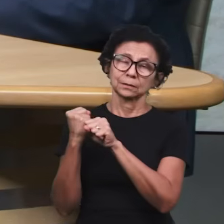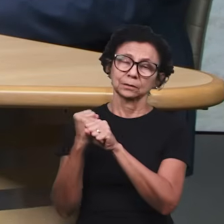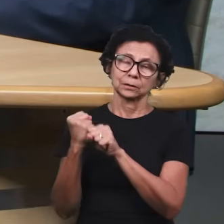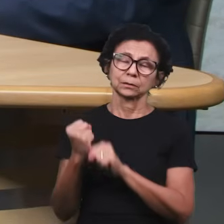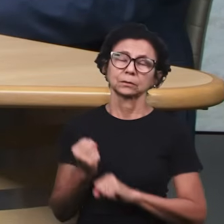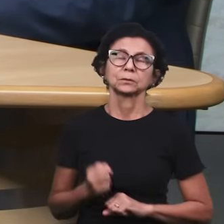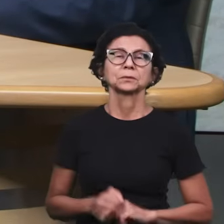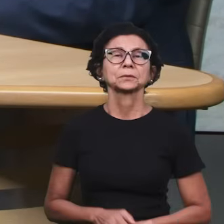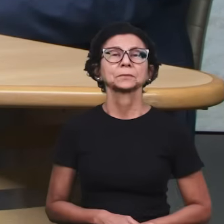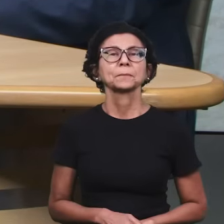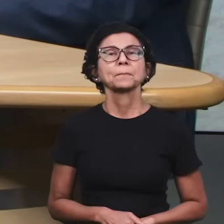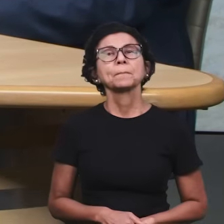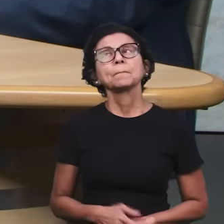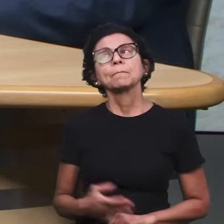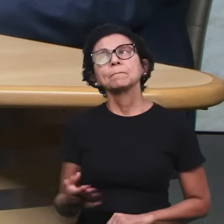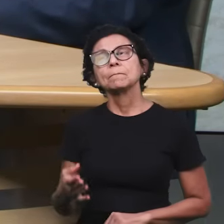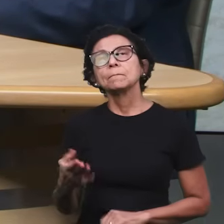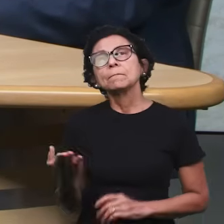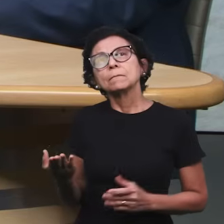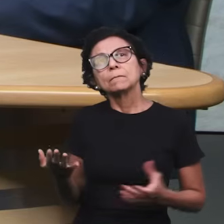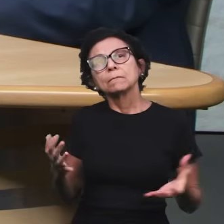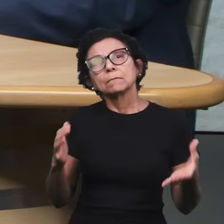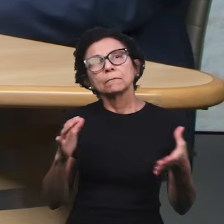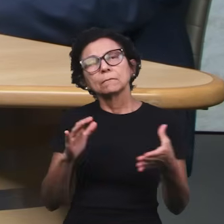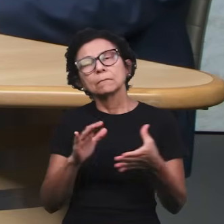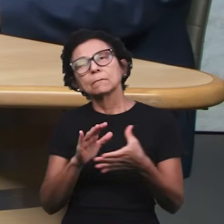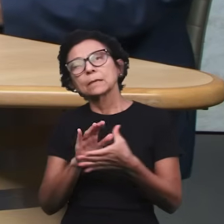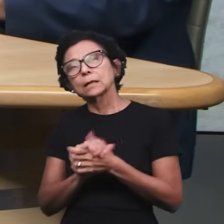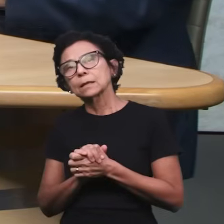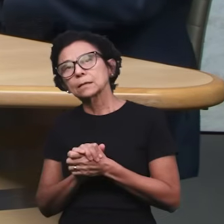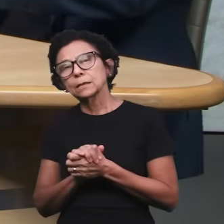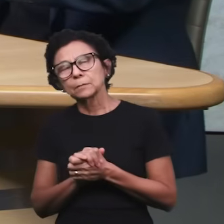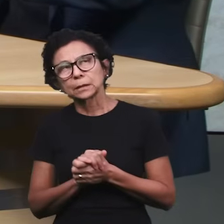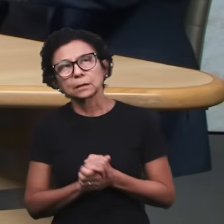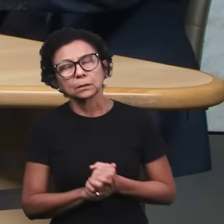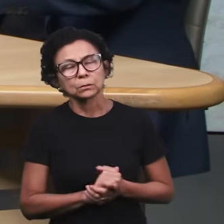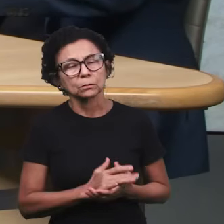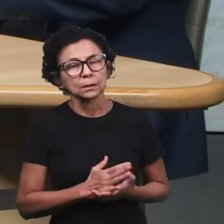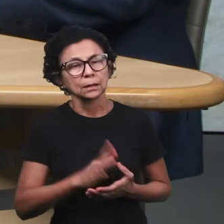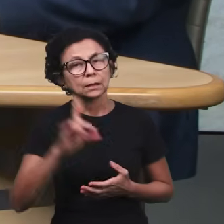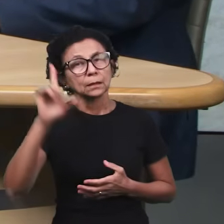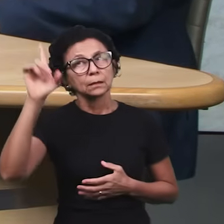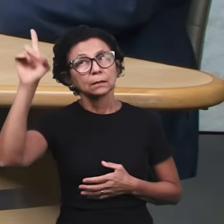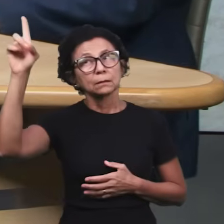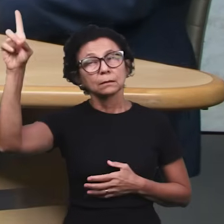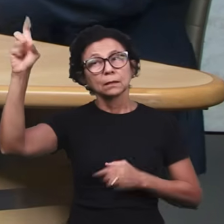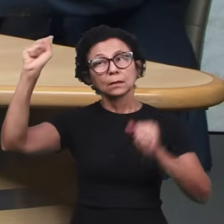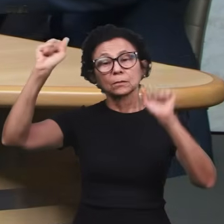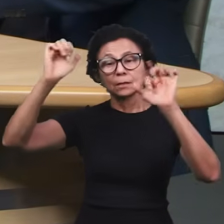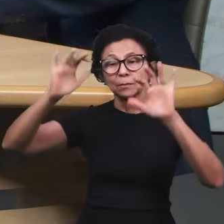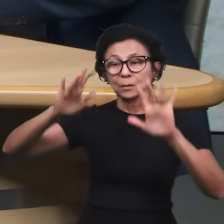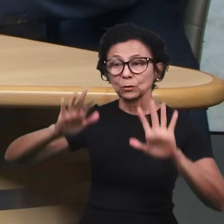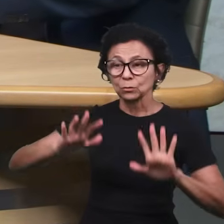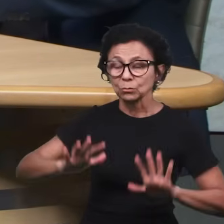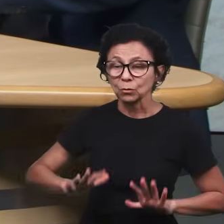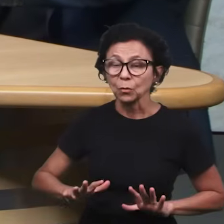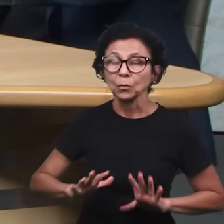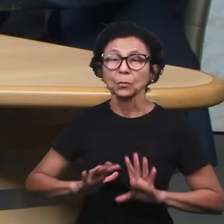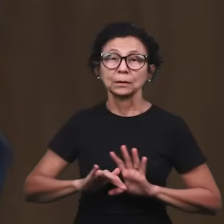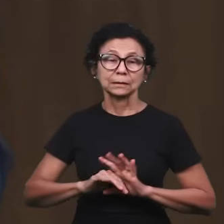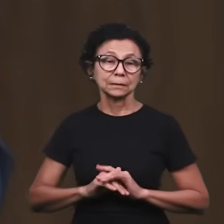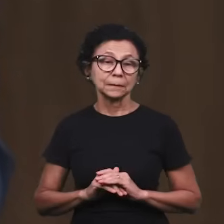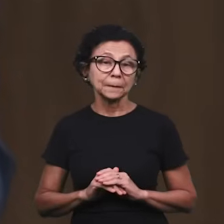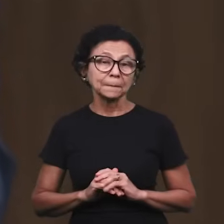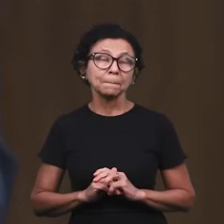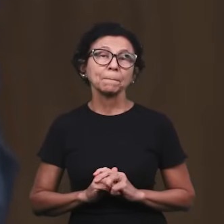porque a gente sempre pensa no casamento como o Senhor, o que é o abençoador. É o que faz o casamento, o que instituiu